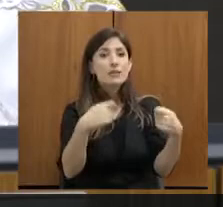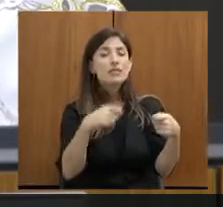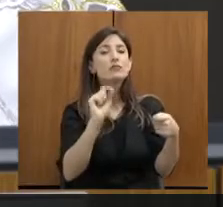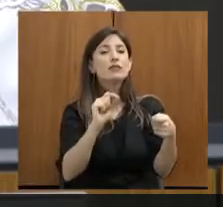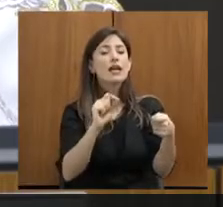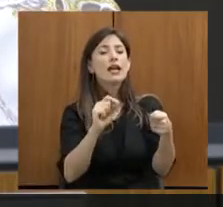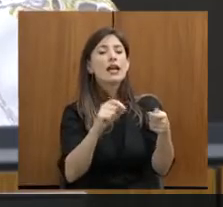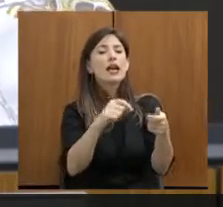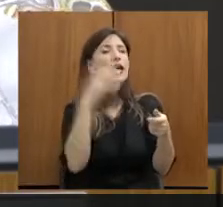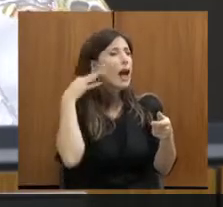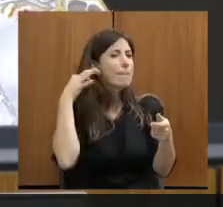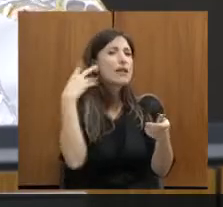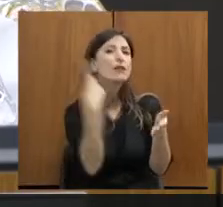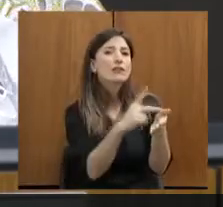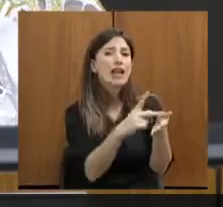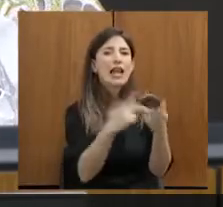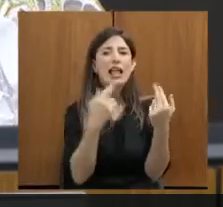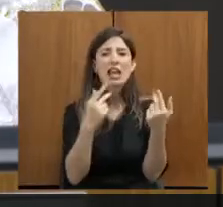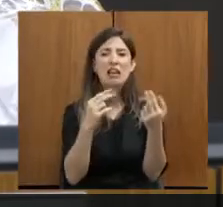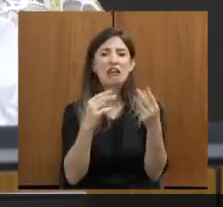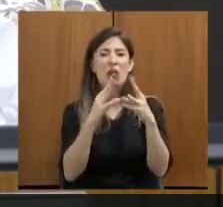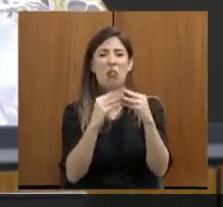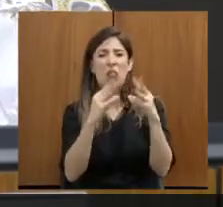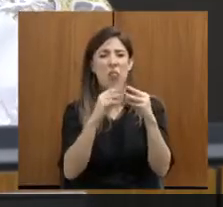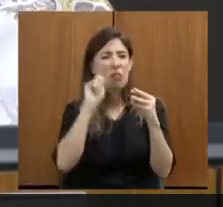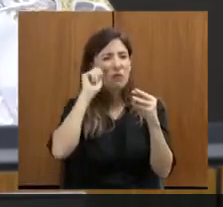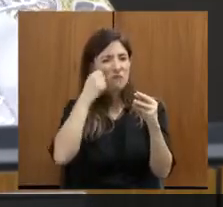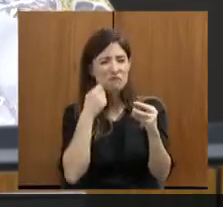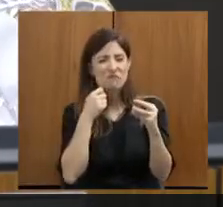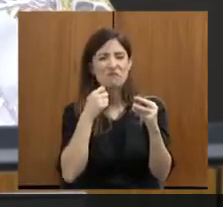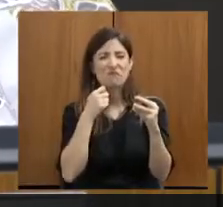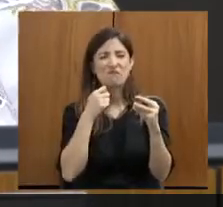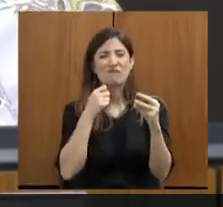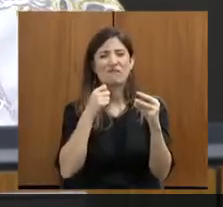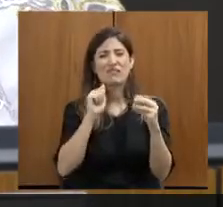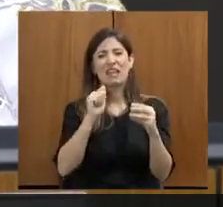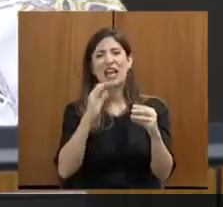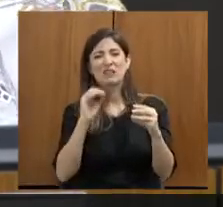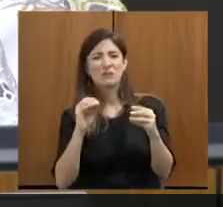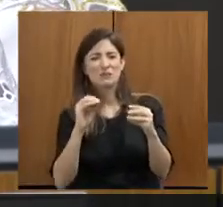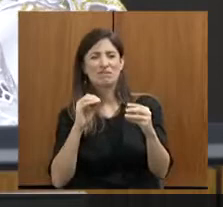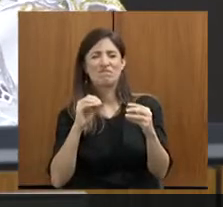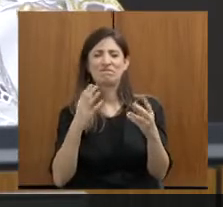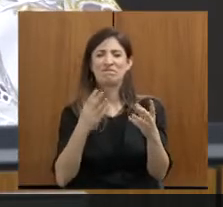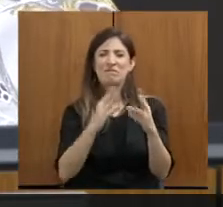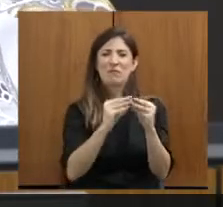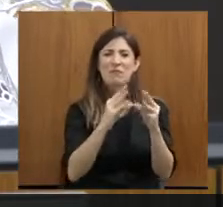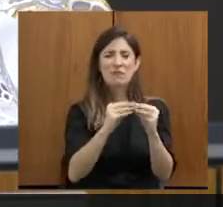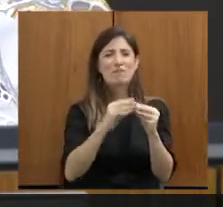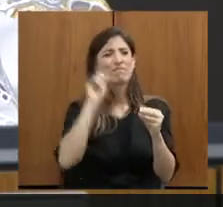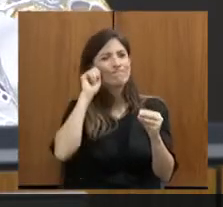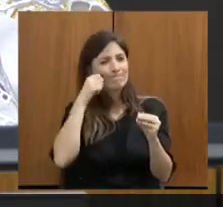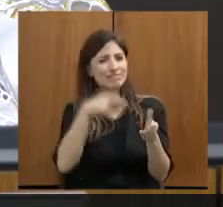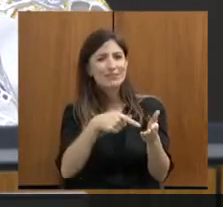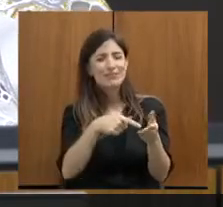de Aço quem quizer não mudou muito né porque